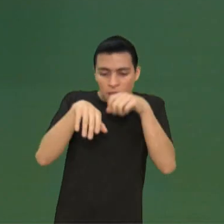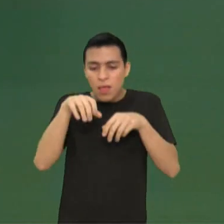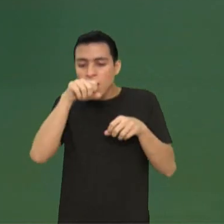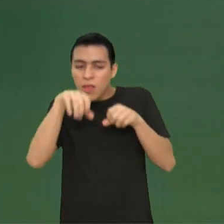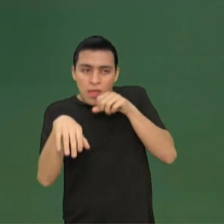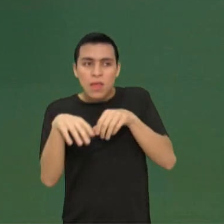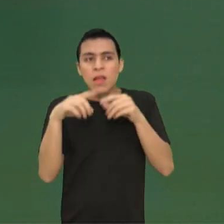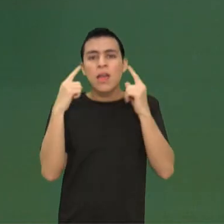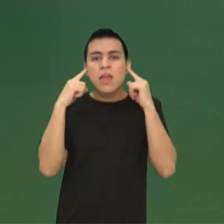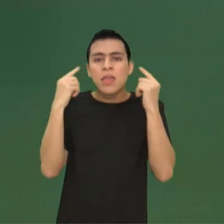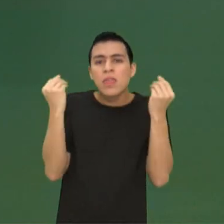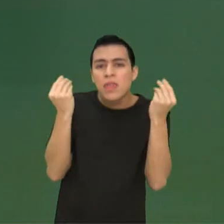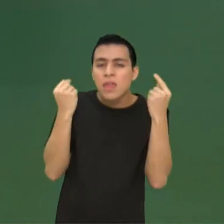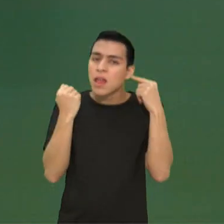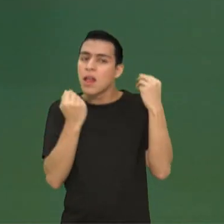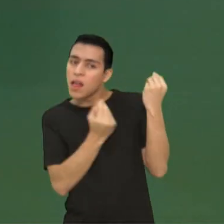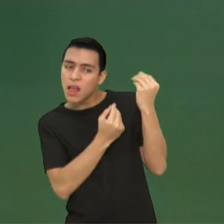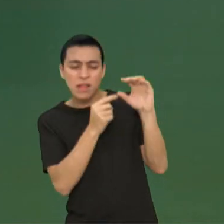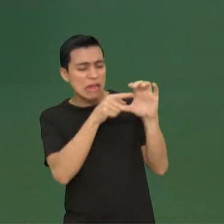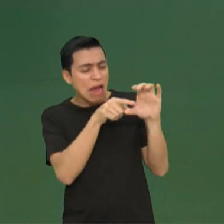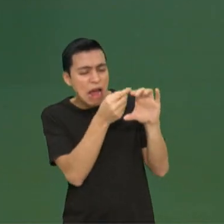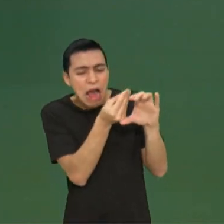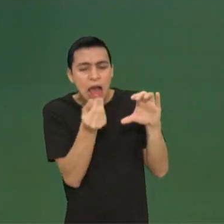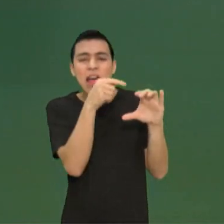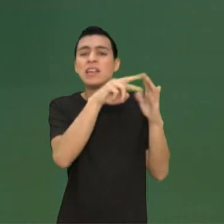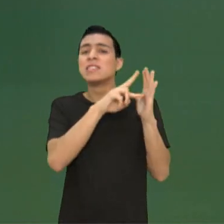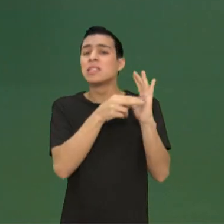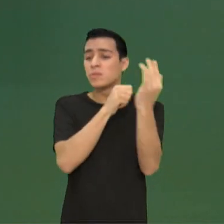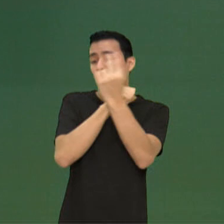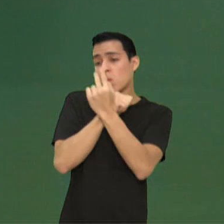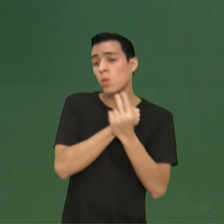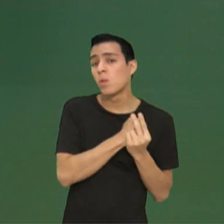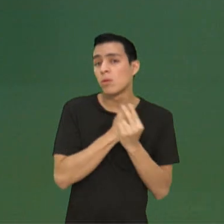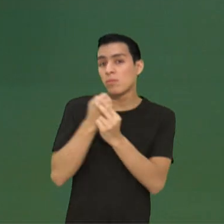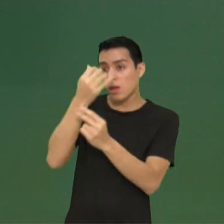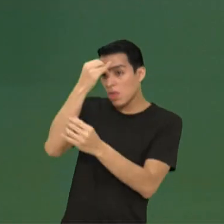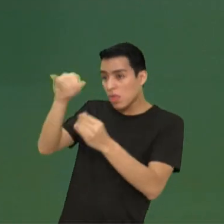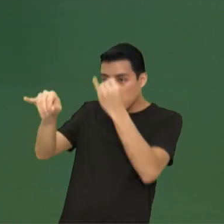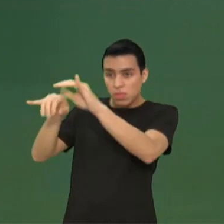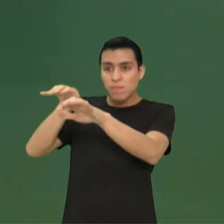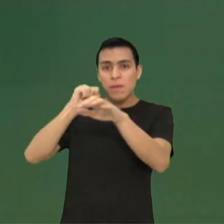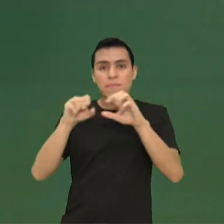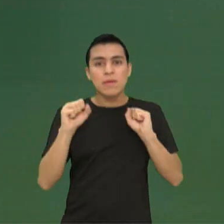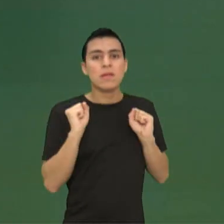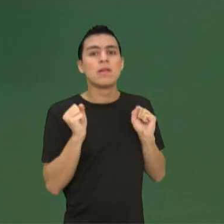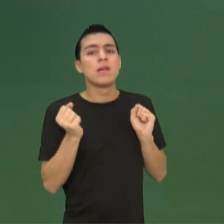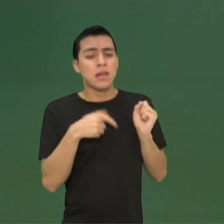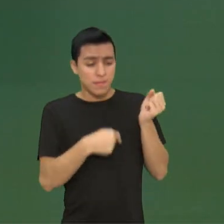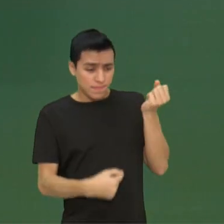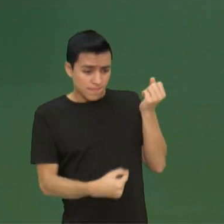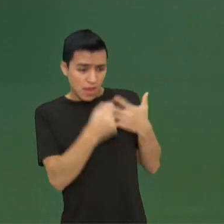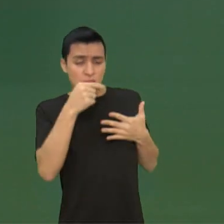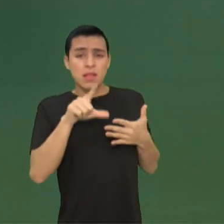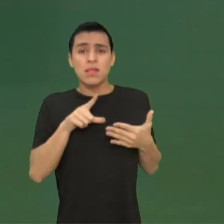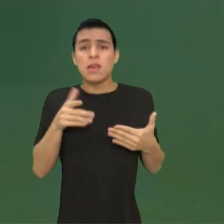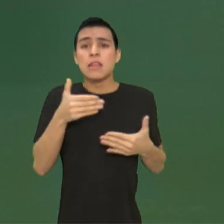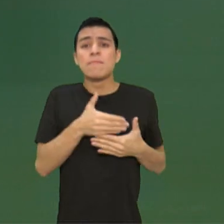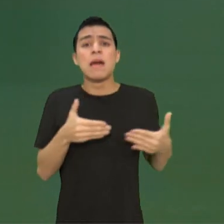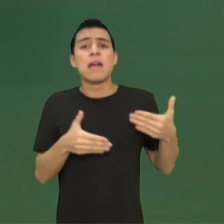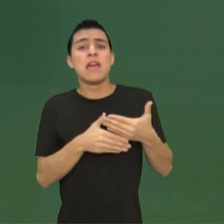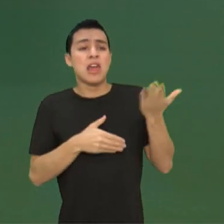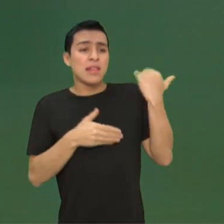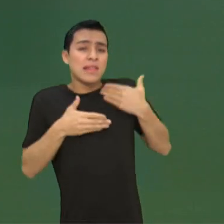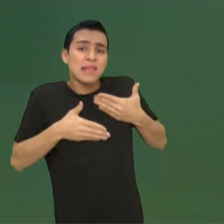né, a cerinha da orelha, tudo isso são imunidades nossas, são barreiras. Eu também tenho algumas barreiras que eu carrego desde